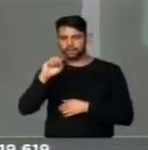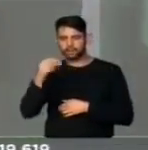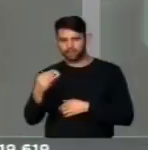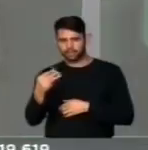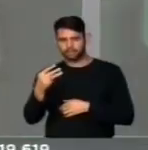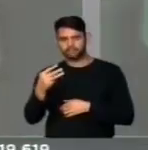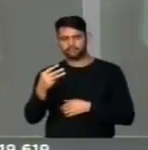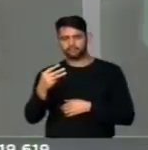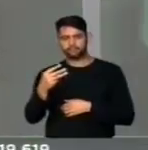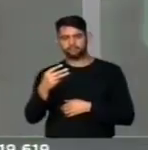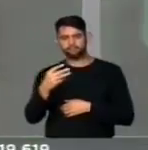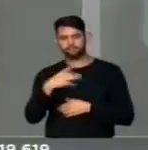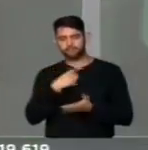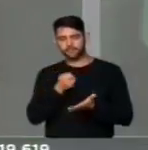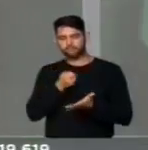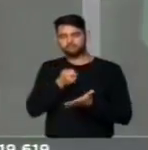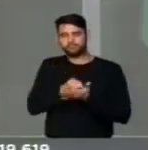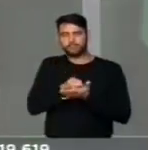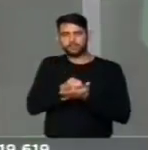1983,